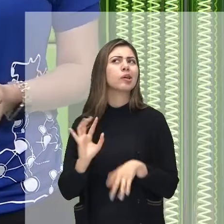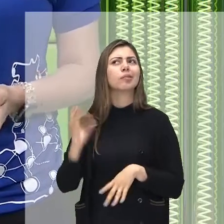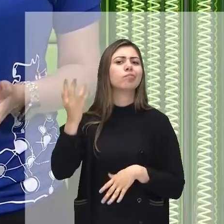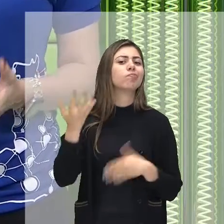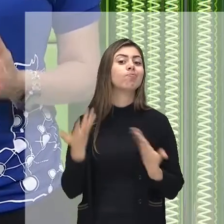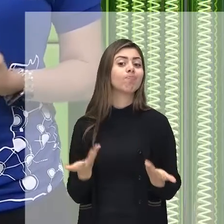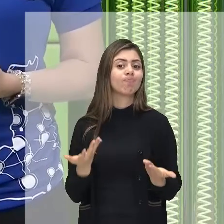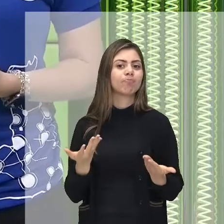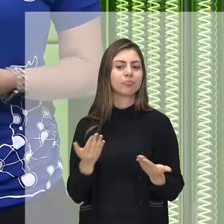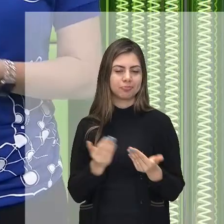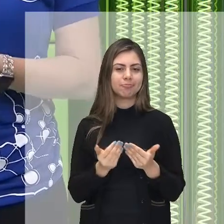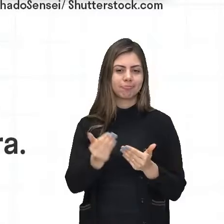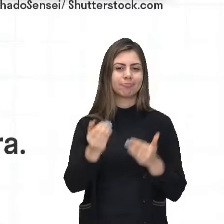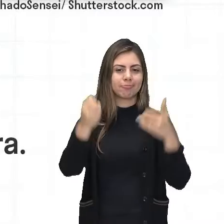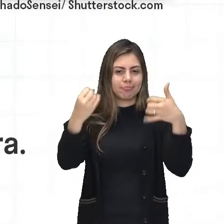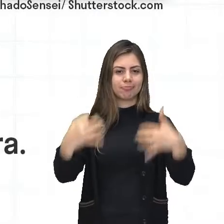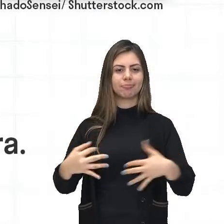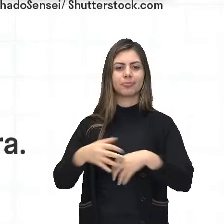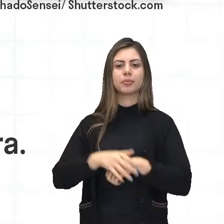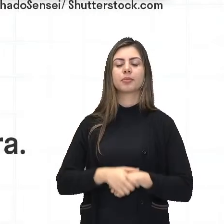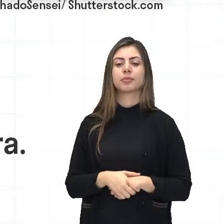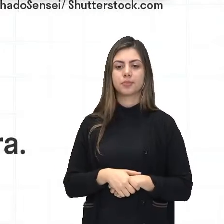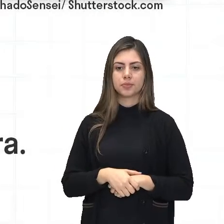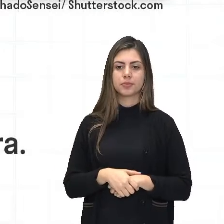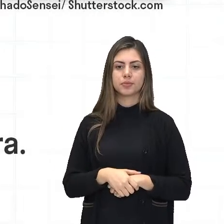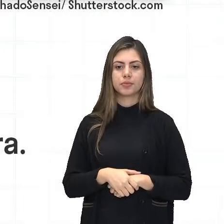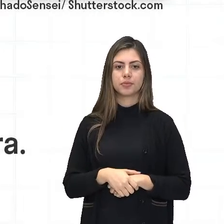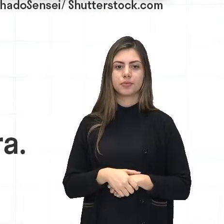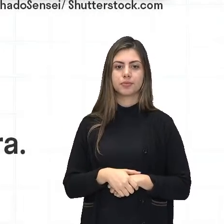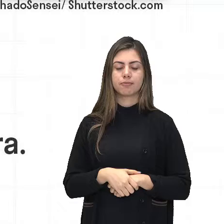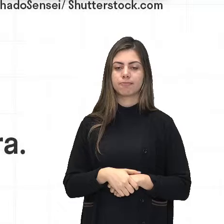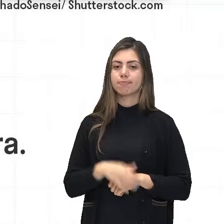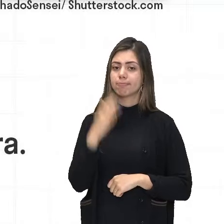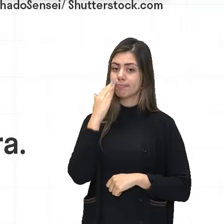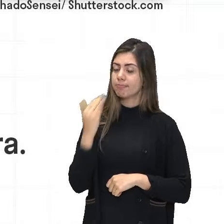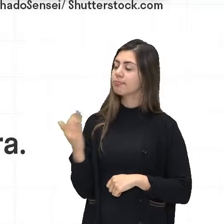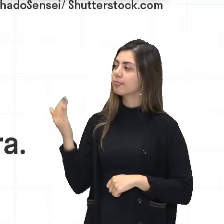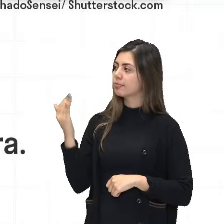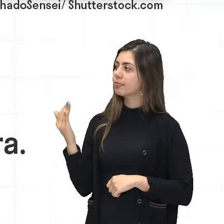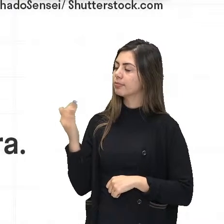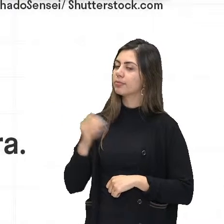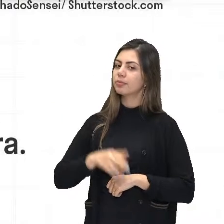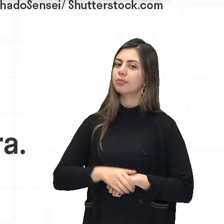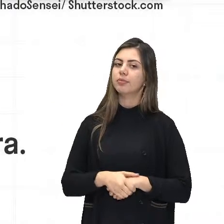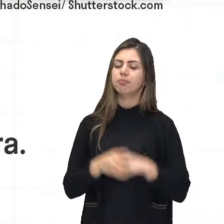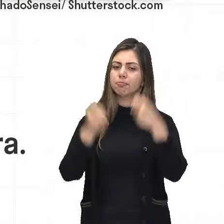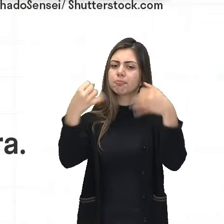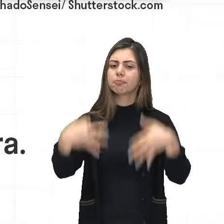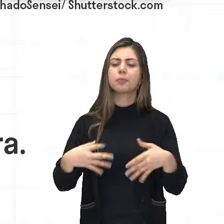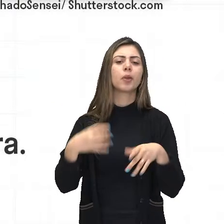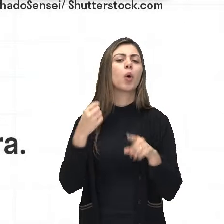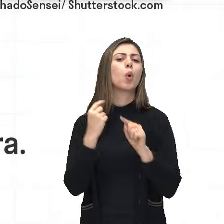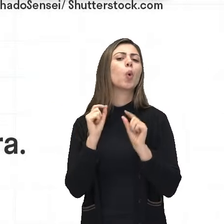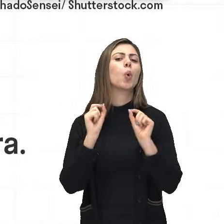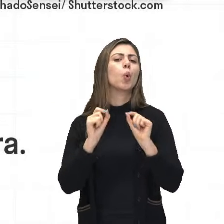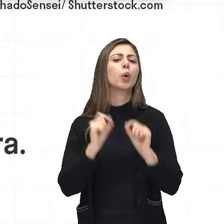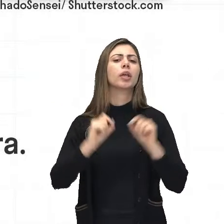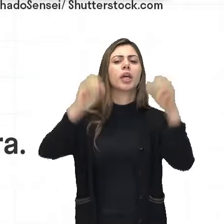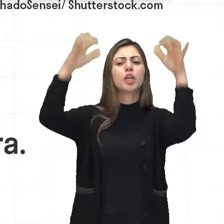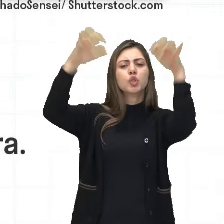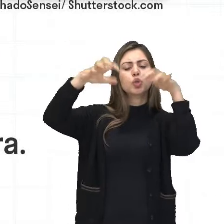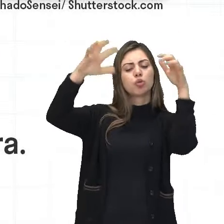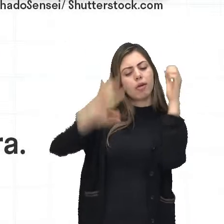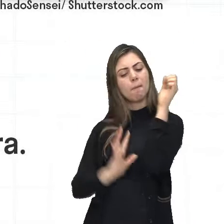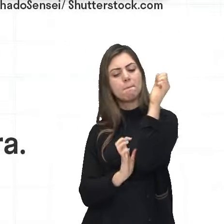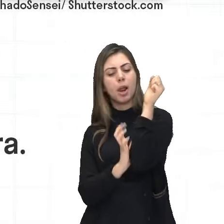chuva? E é isso que nós vamos saber aí na nossa próxima cartela, que vai explicar o que é a chuva ácida,